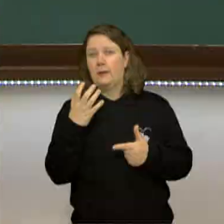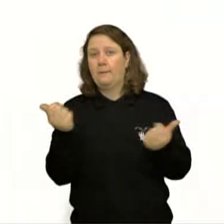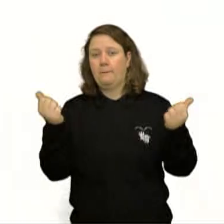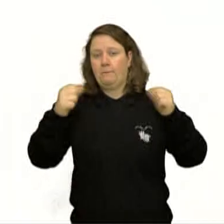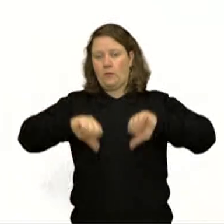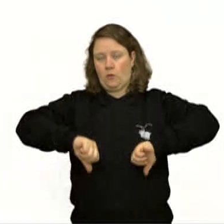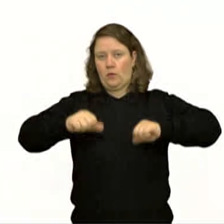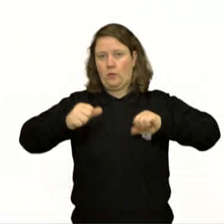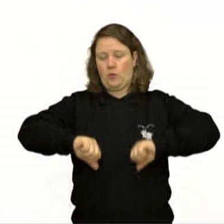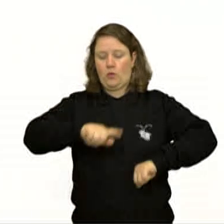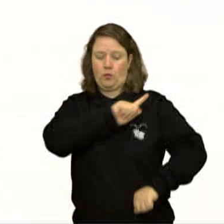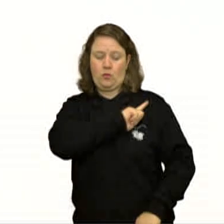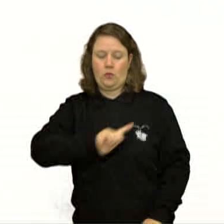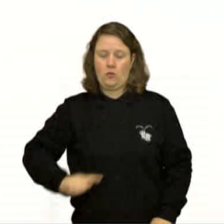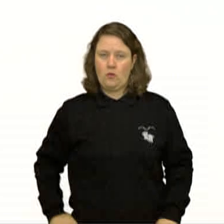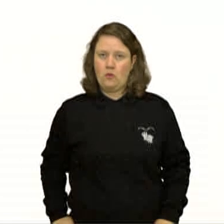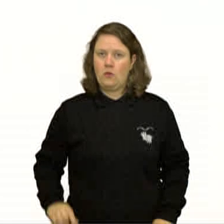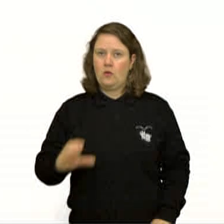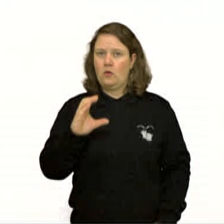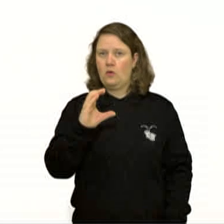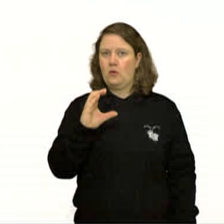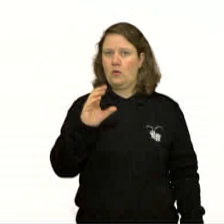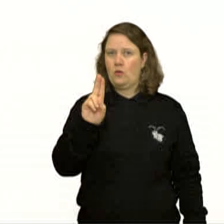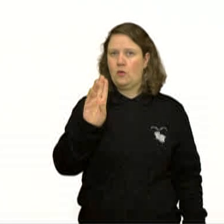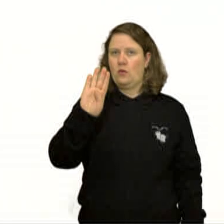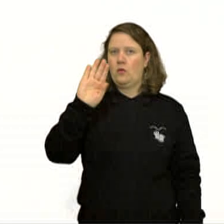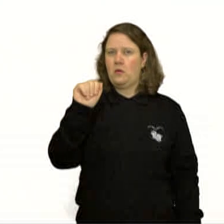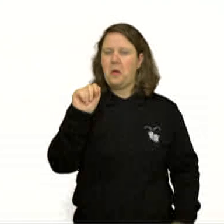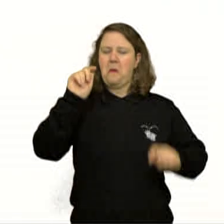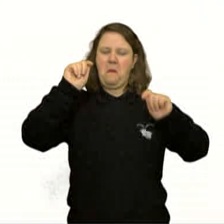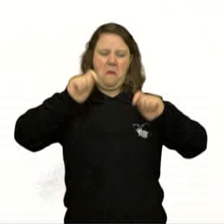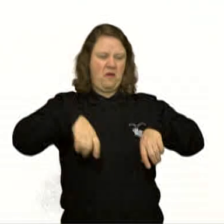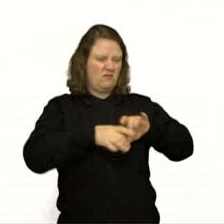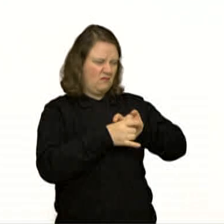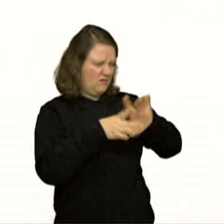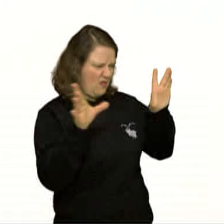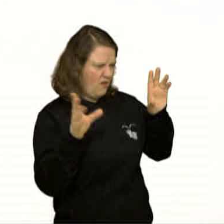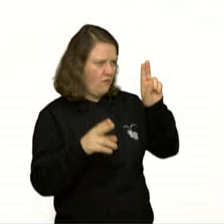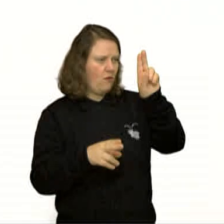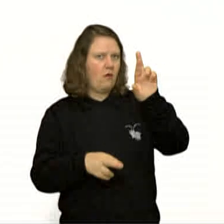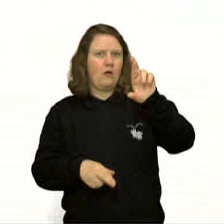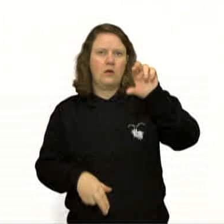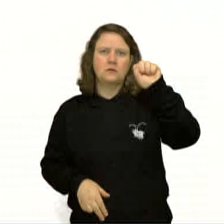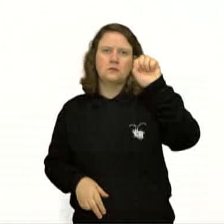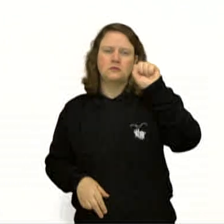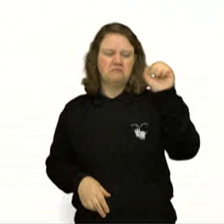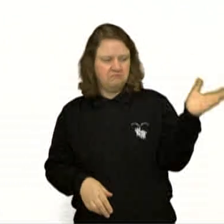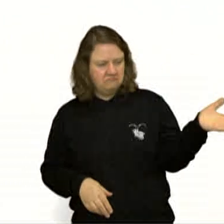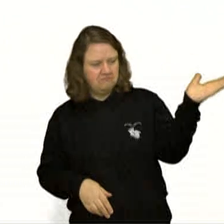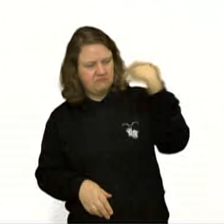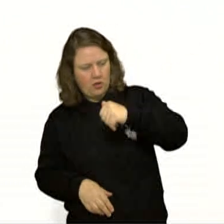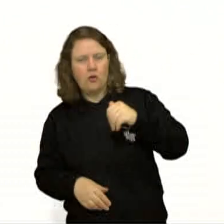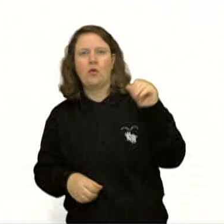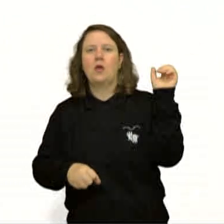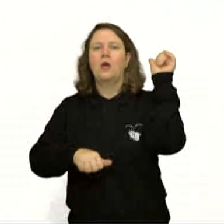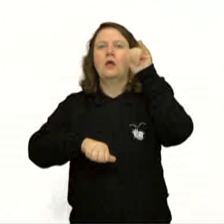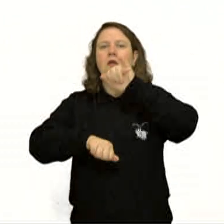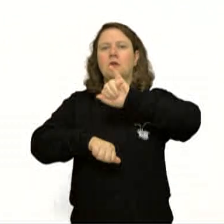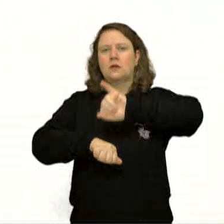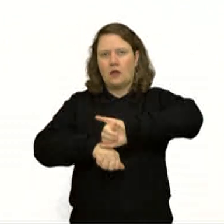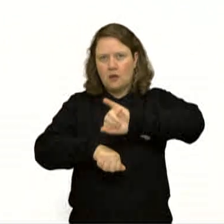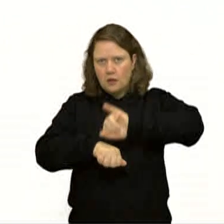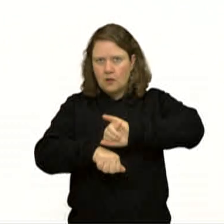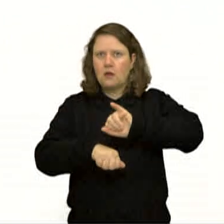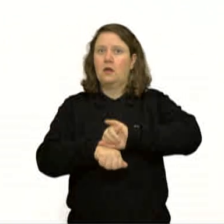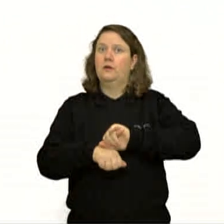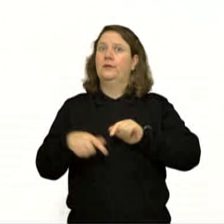O governo cubano vai permitir a instalação de mísseis nucleares soviéticos na ilha. Isso vai gerar um grave conflito.